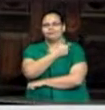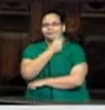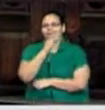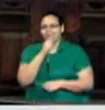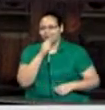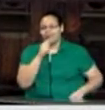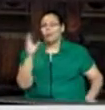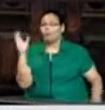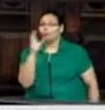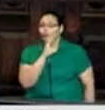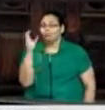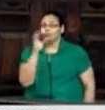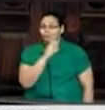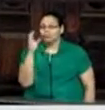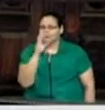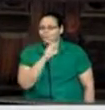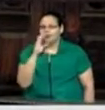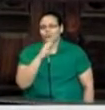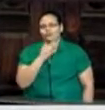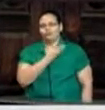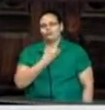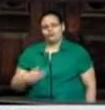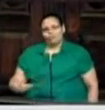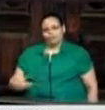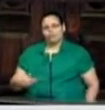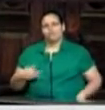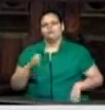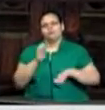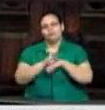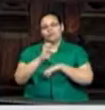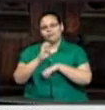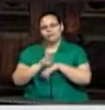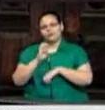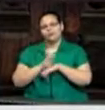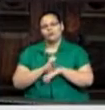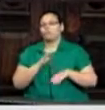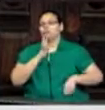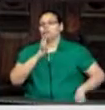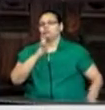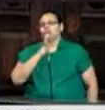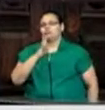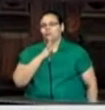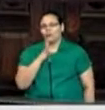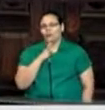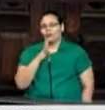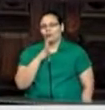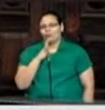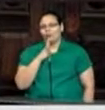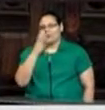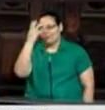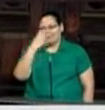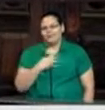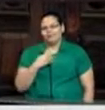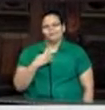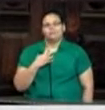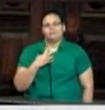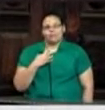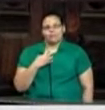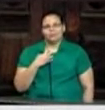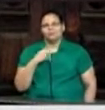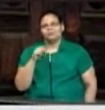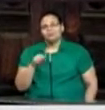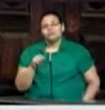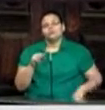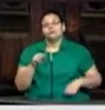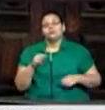É urgente que o governo do Estado reconheça a gravidade da situação